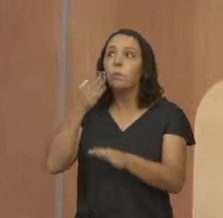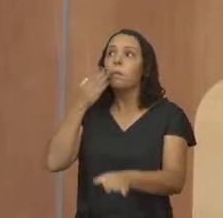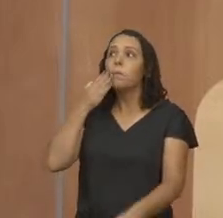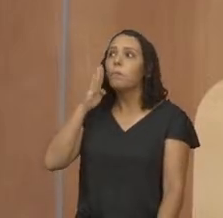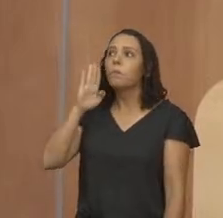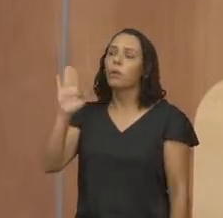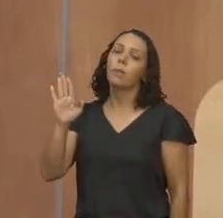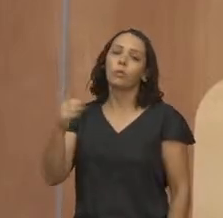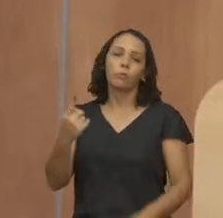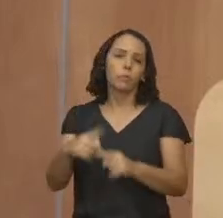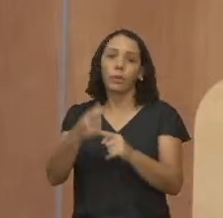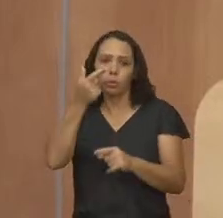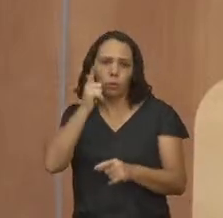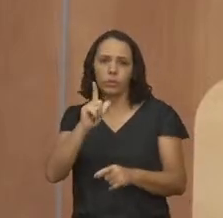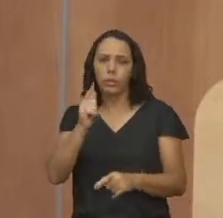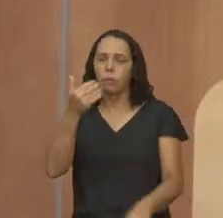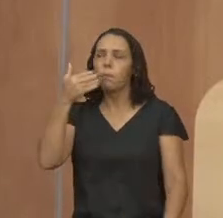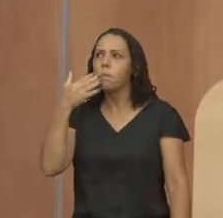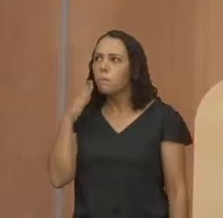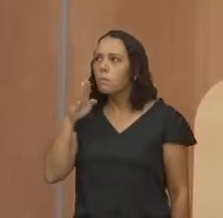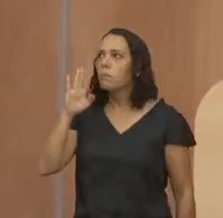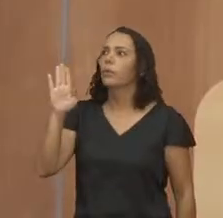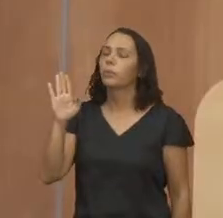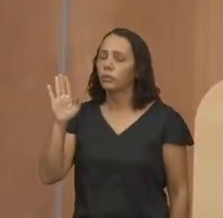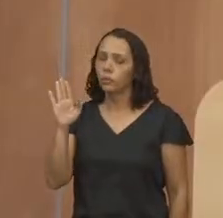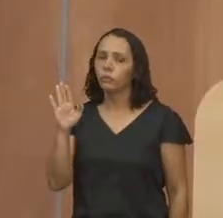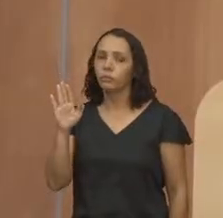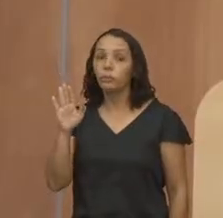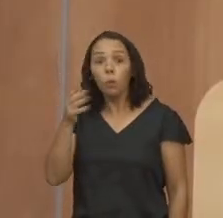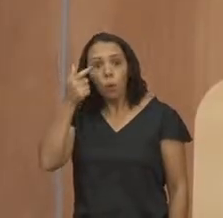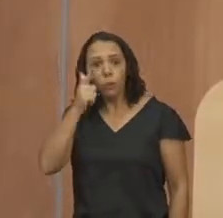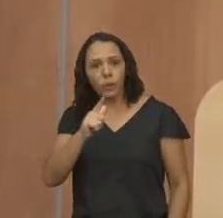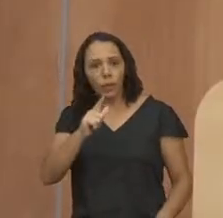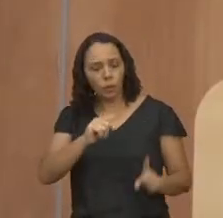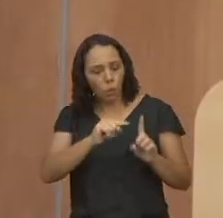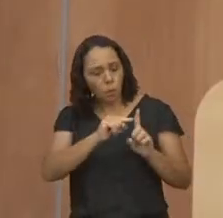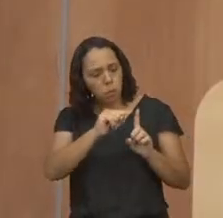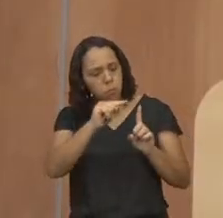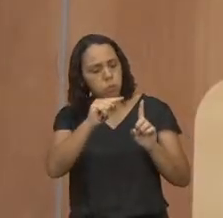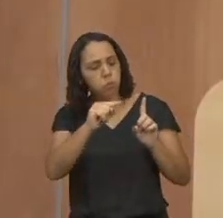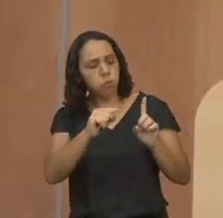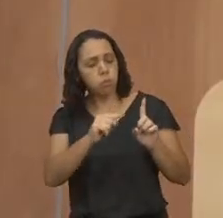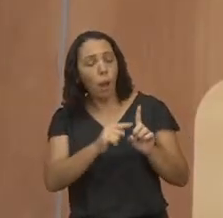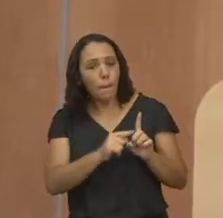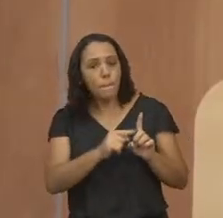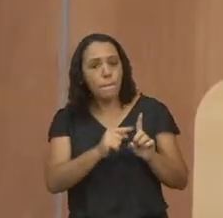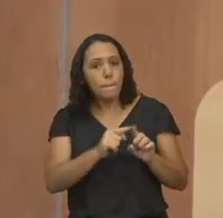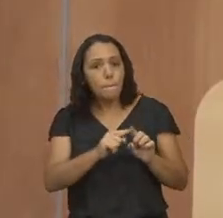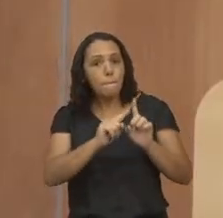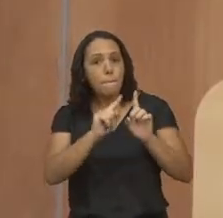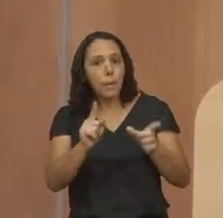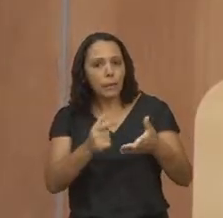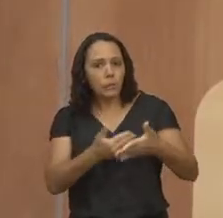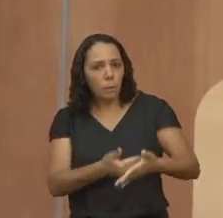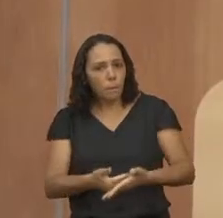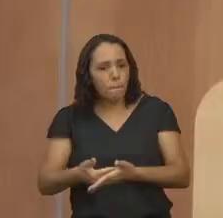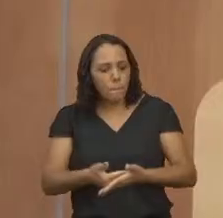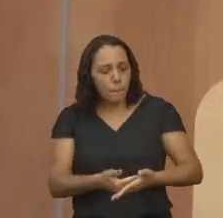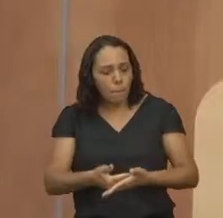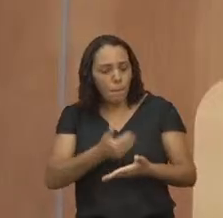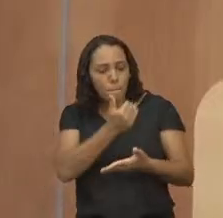e depois perde o filho por um susto, perde o filho,